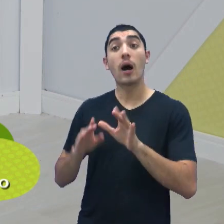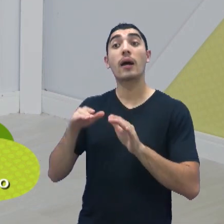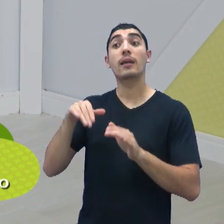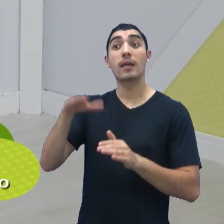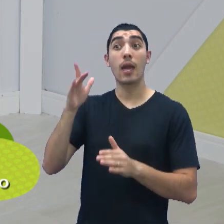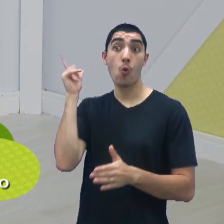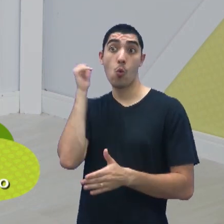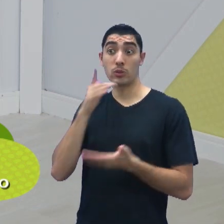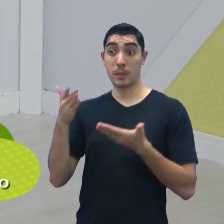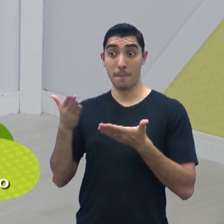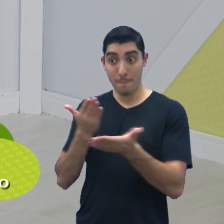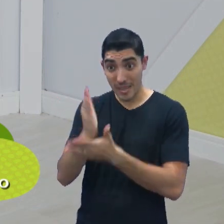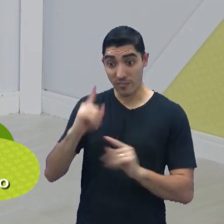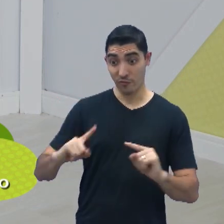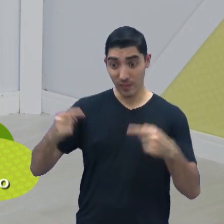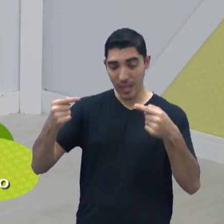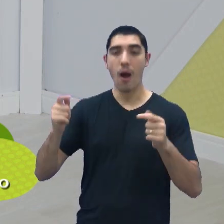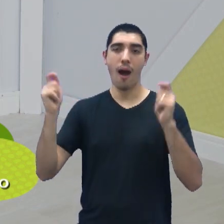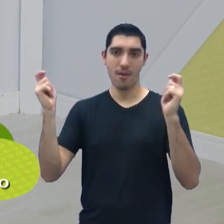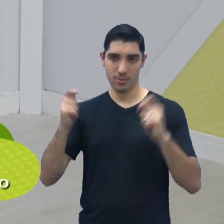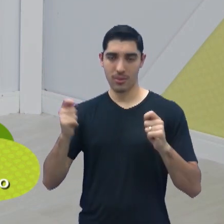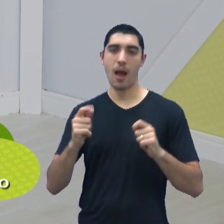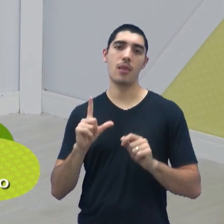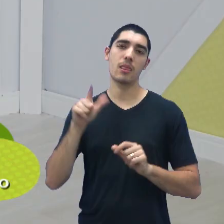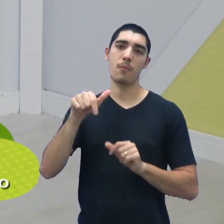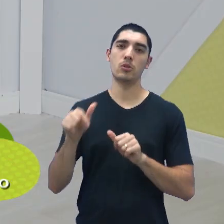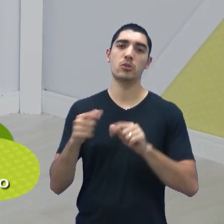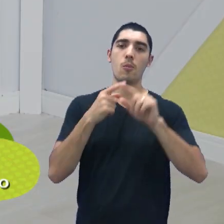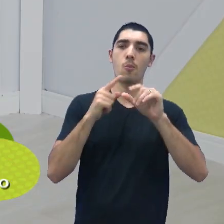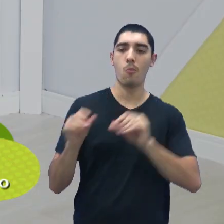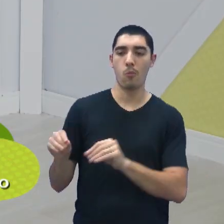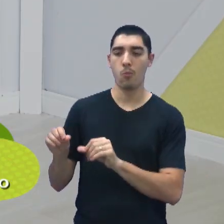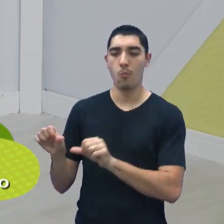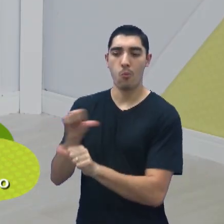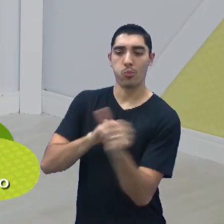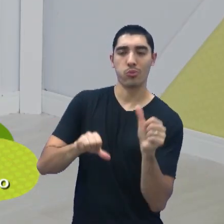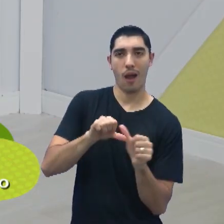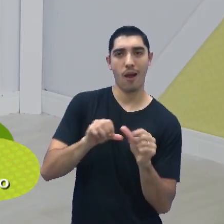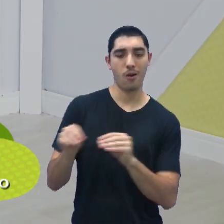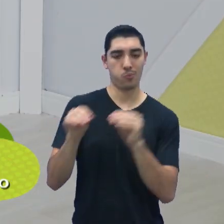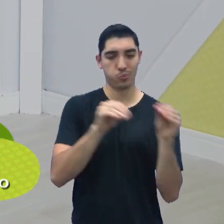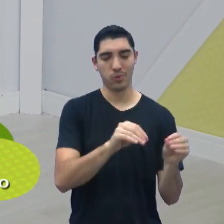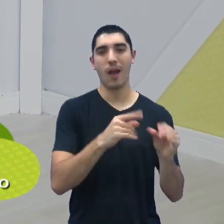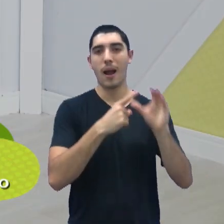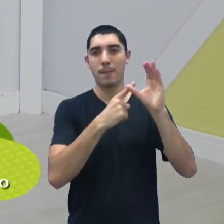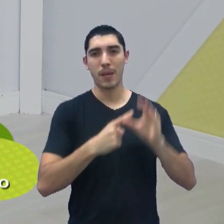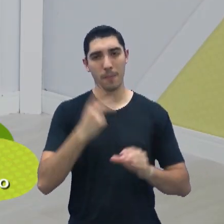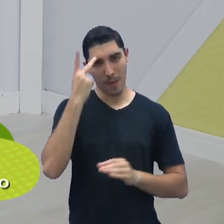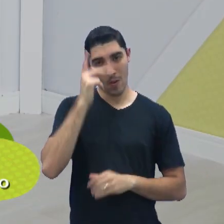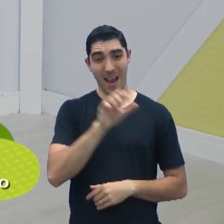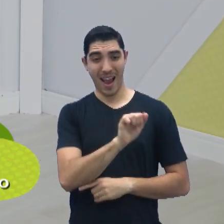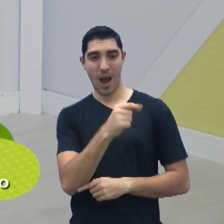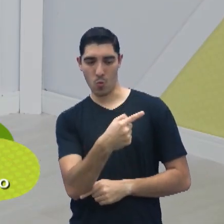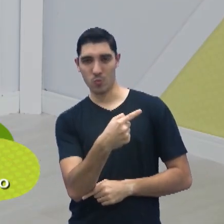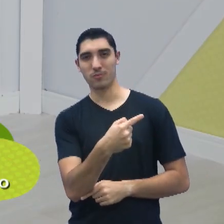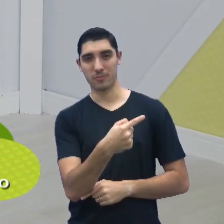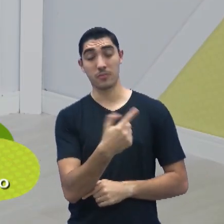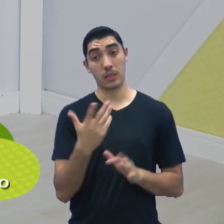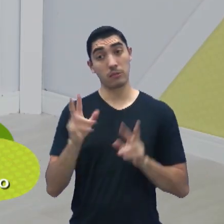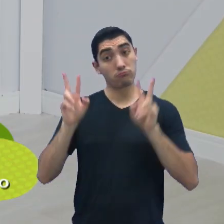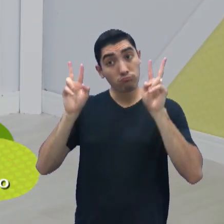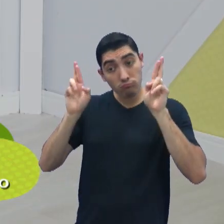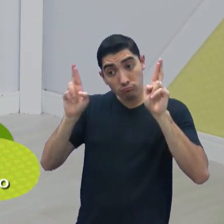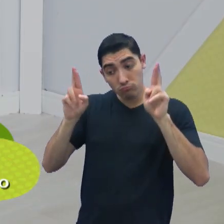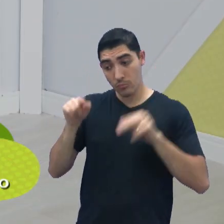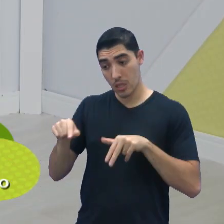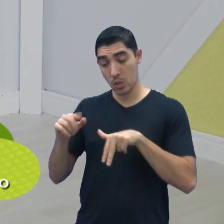acesso à elite da competição. Então a gente torce aí por um bom resultado dessa equipe do Atleta Cidadão / Joseense, que vem